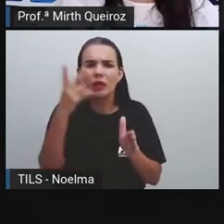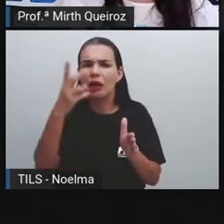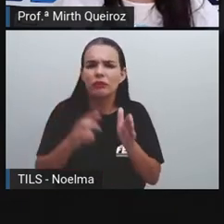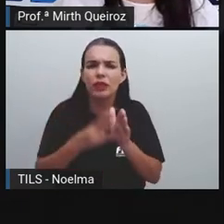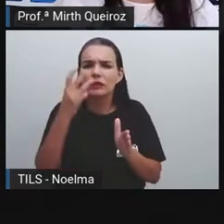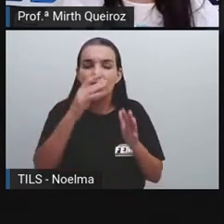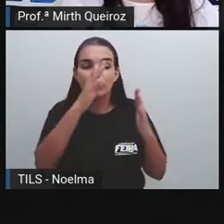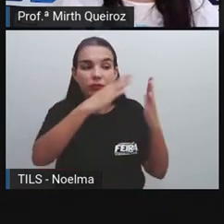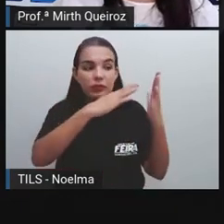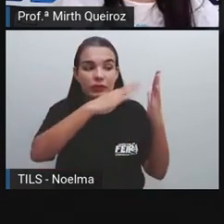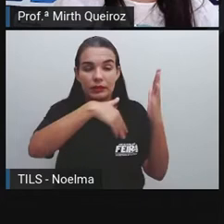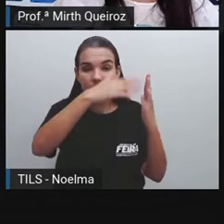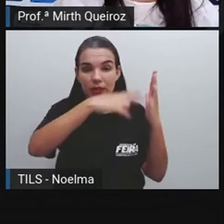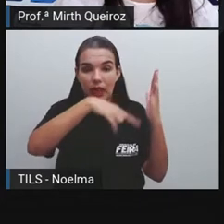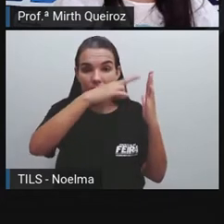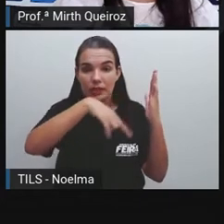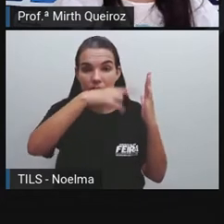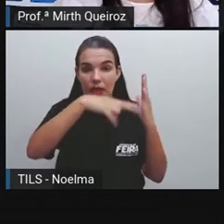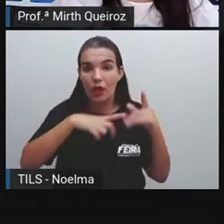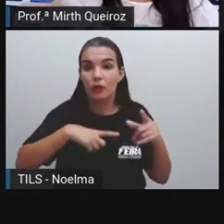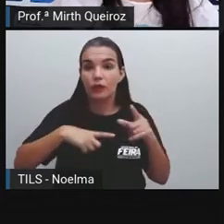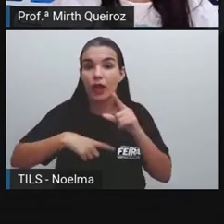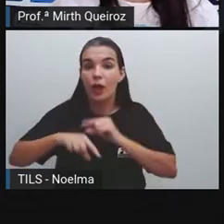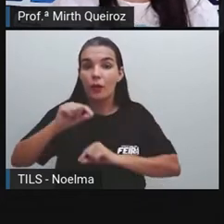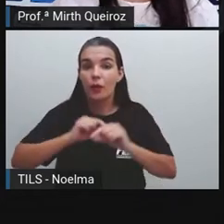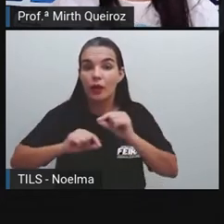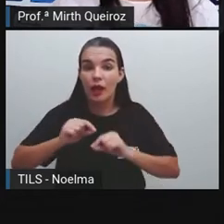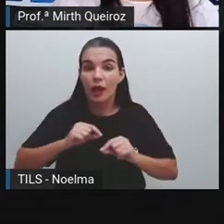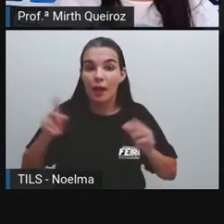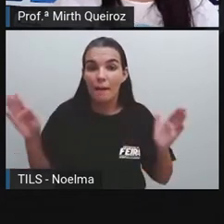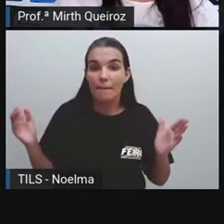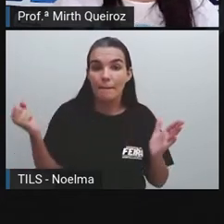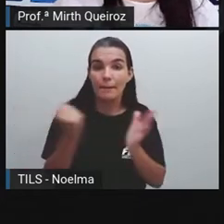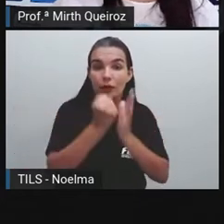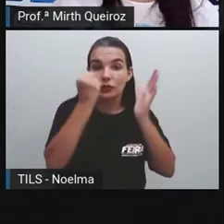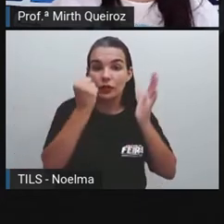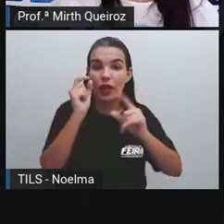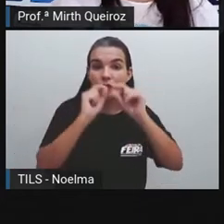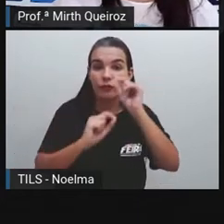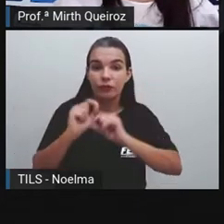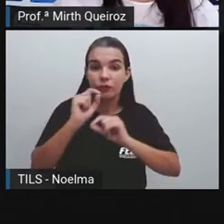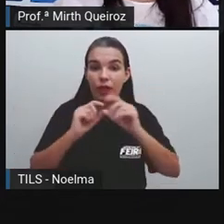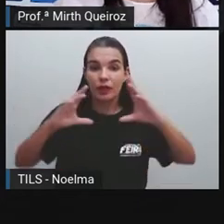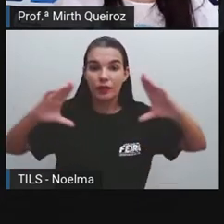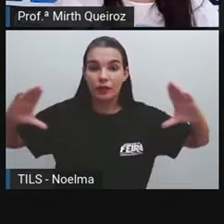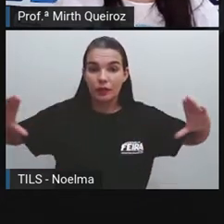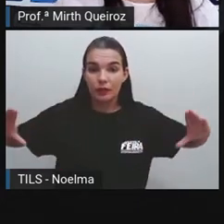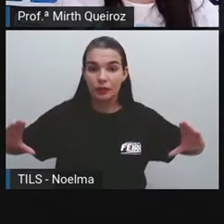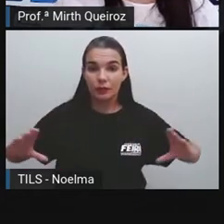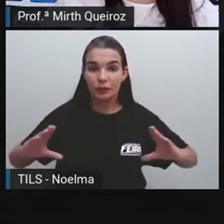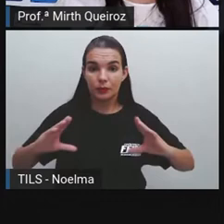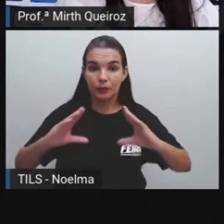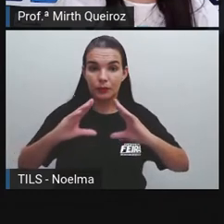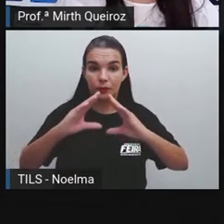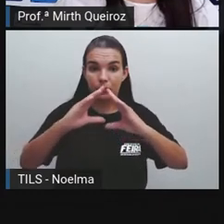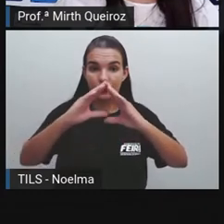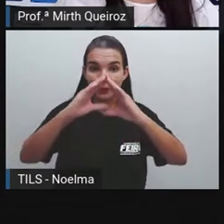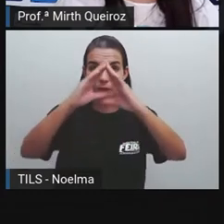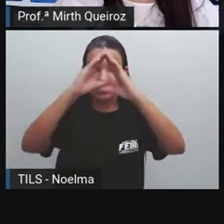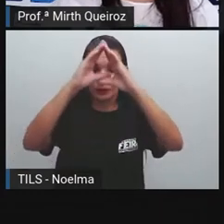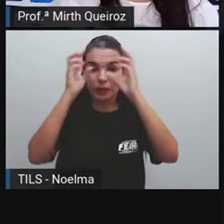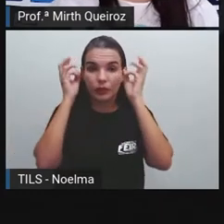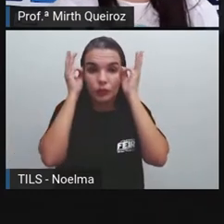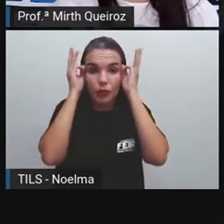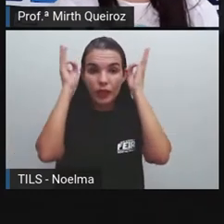pirâmides egípcias, numa tumba de Beni Hassan, né, onde o malabarismo ele era utilizado em rituais.